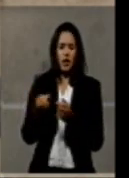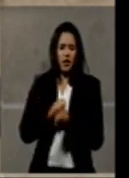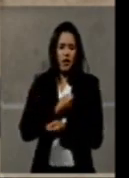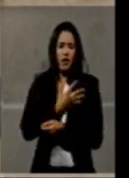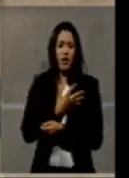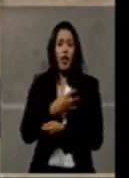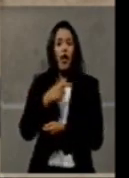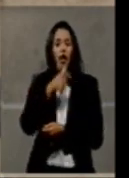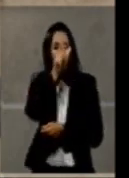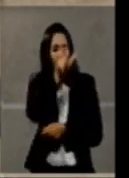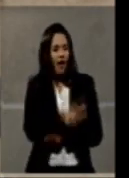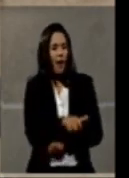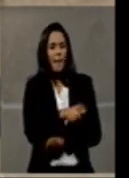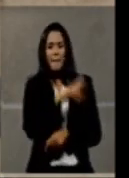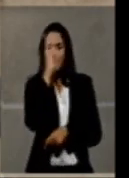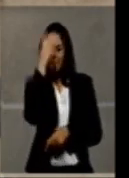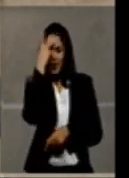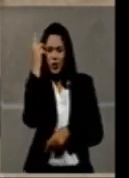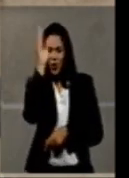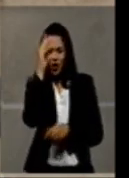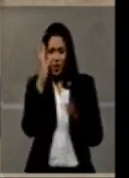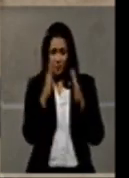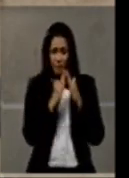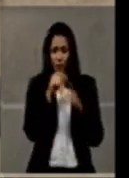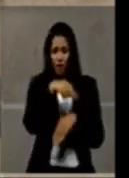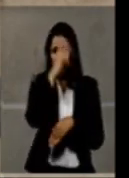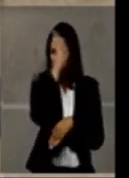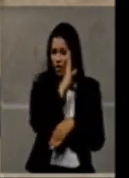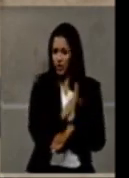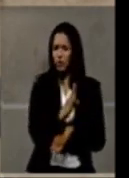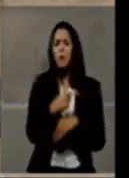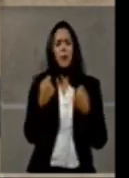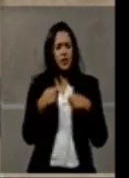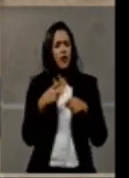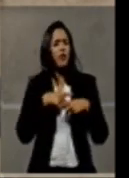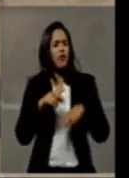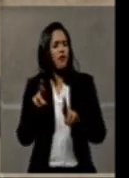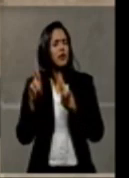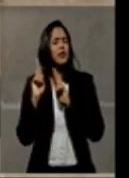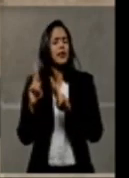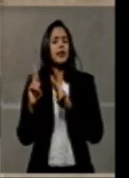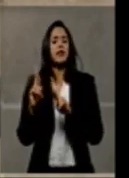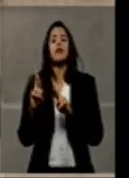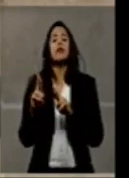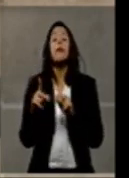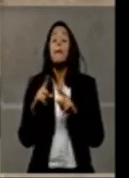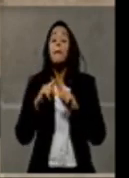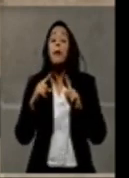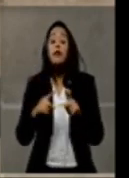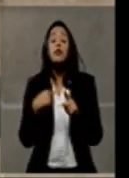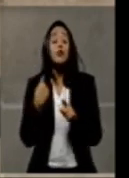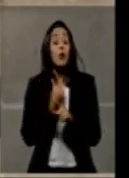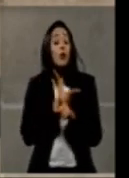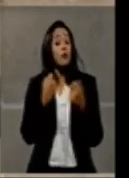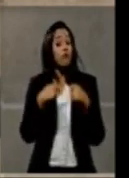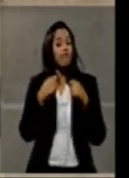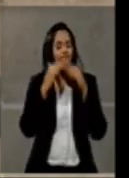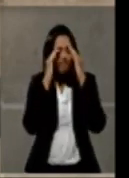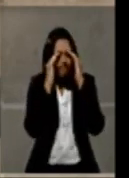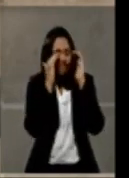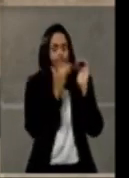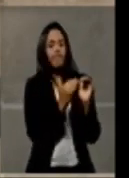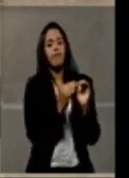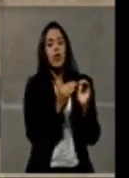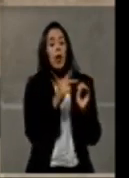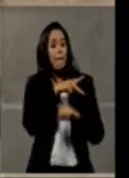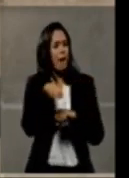esperança é que os eleitos onde os compromissos que os tornaram vitoriosos o país já não